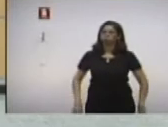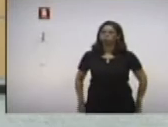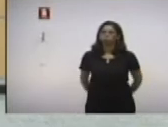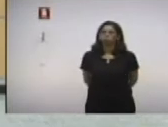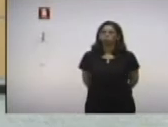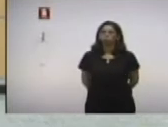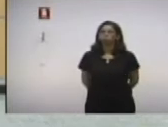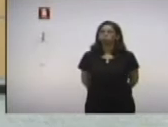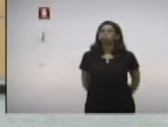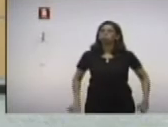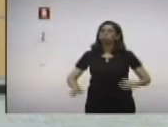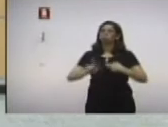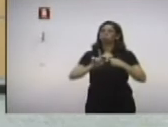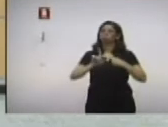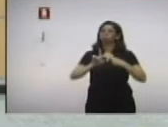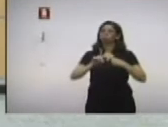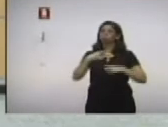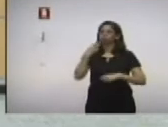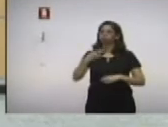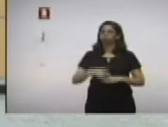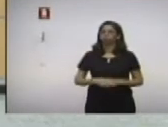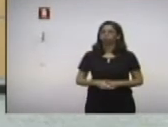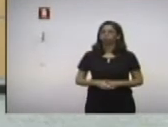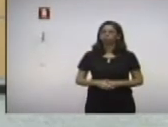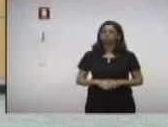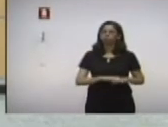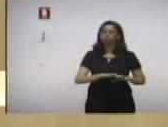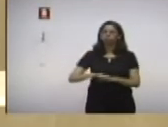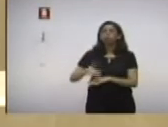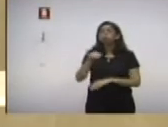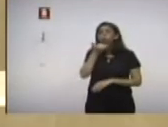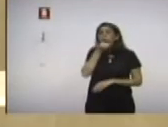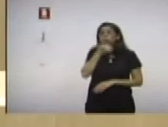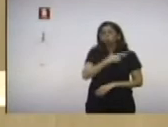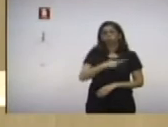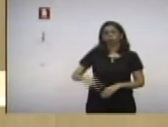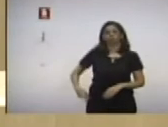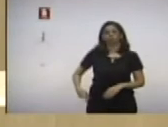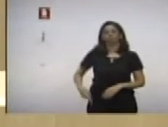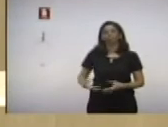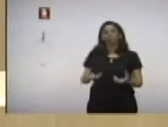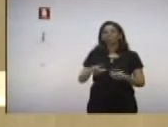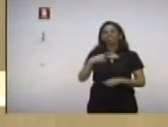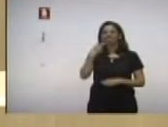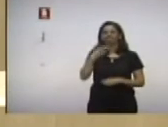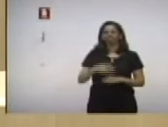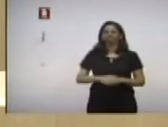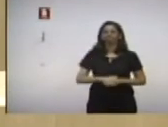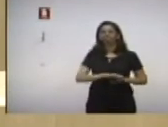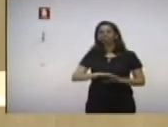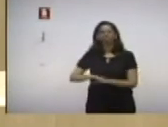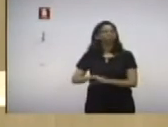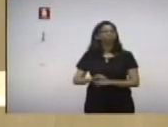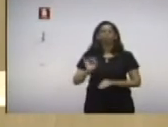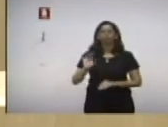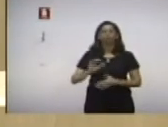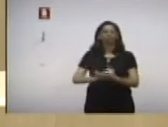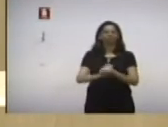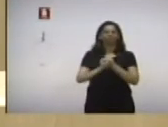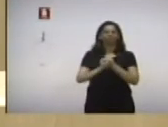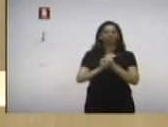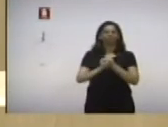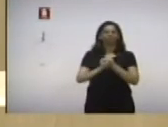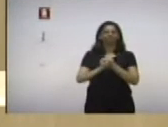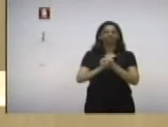o vereador Doutor Gustavo Oi desculpa gente pedir para falar é só queria parabenizar